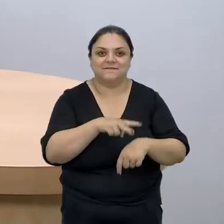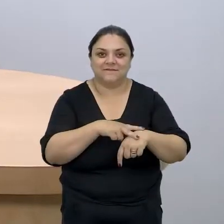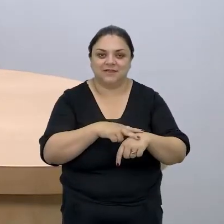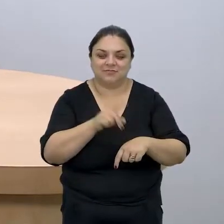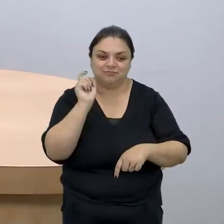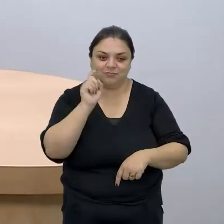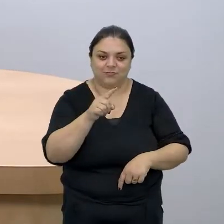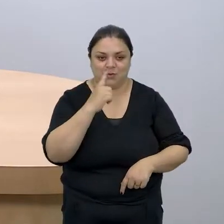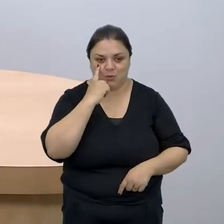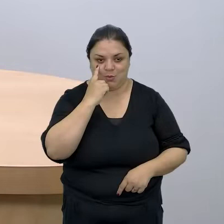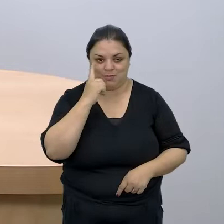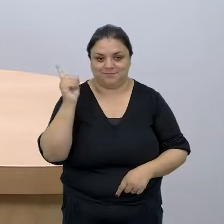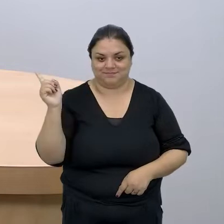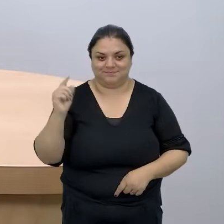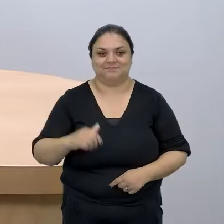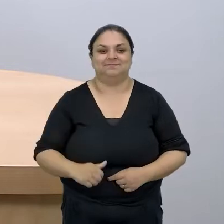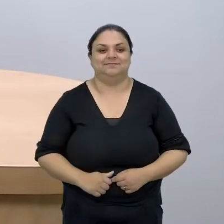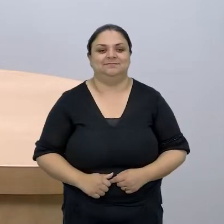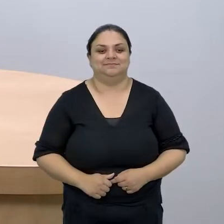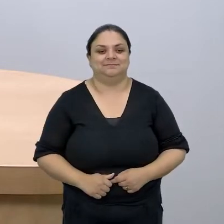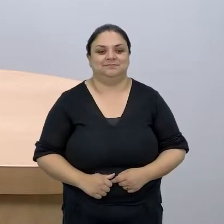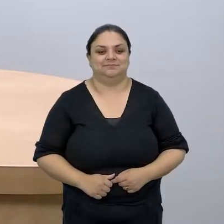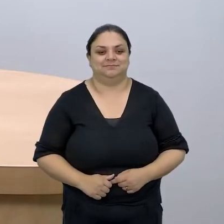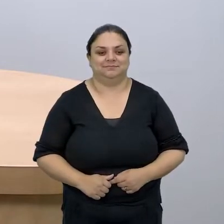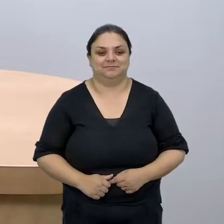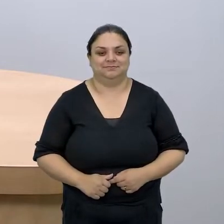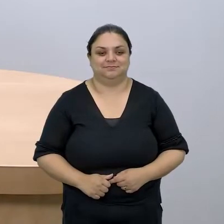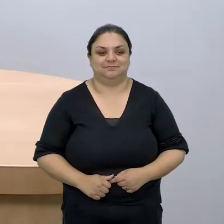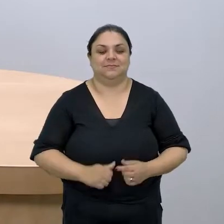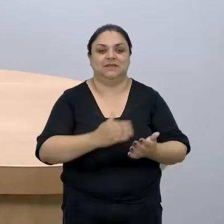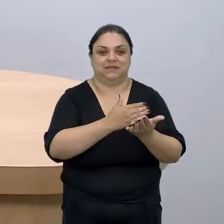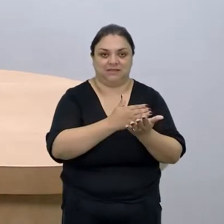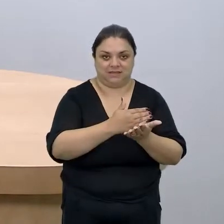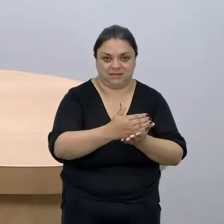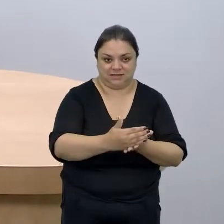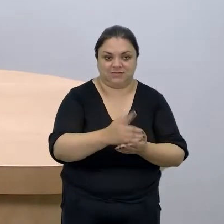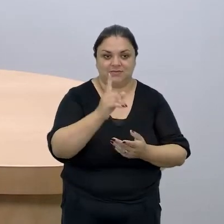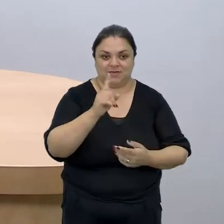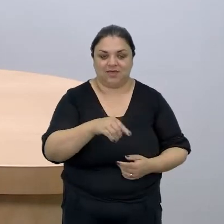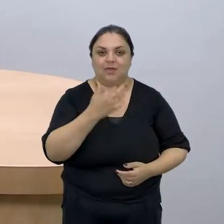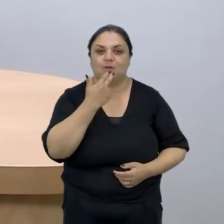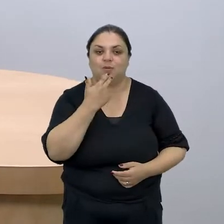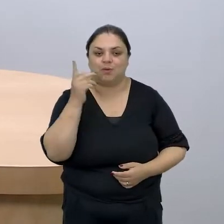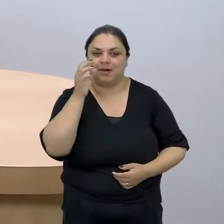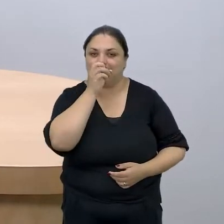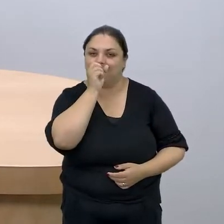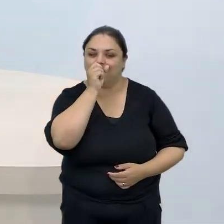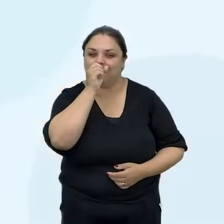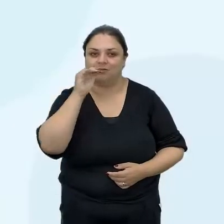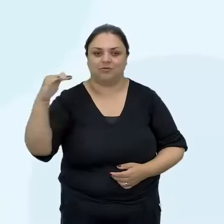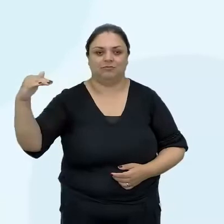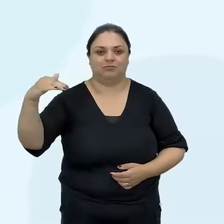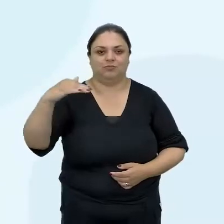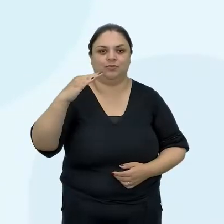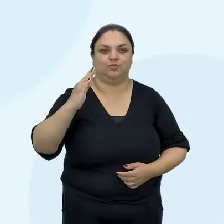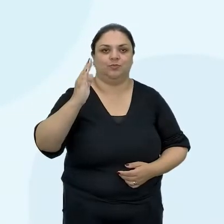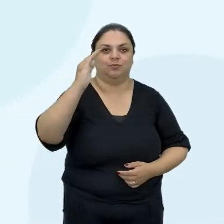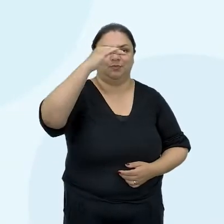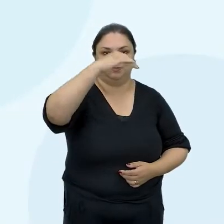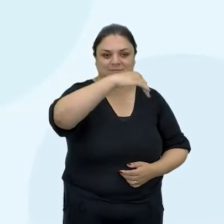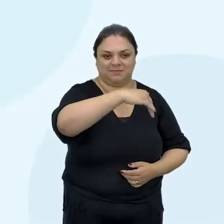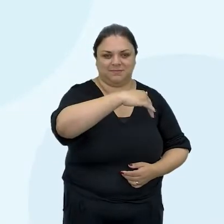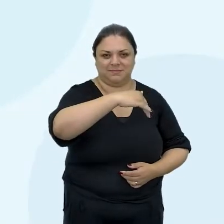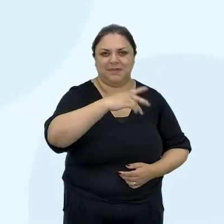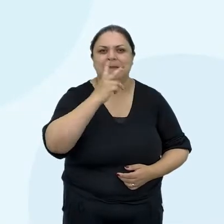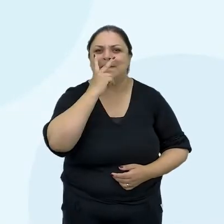complementar, você está falando aqui que o início é apresentado com esse amarelinho, tem uma curvinha. Lembra, já dá ideia pra gente uma relação com o